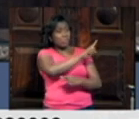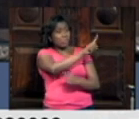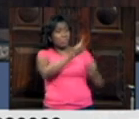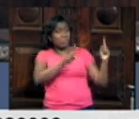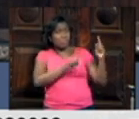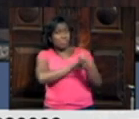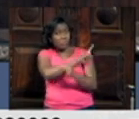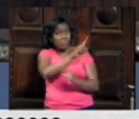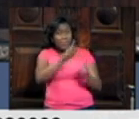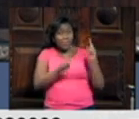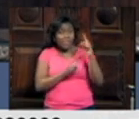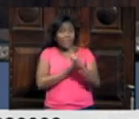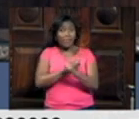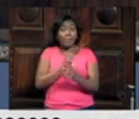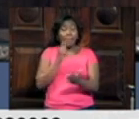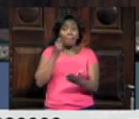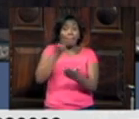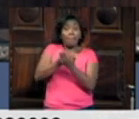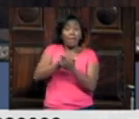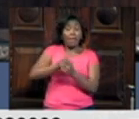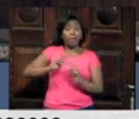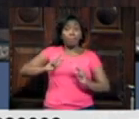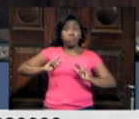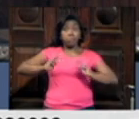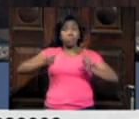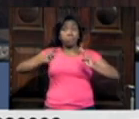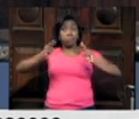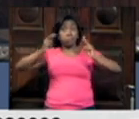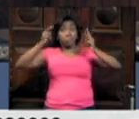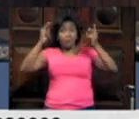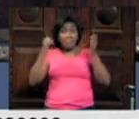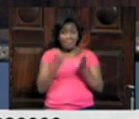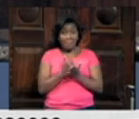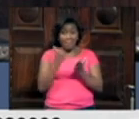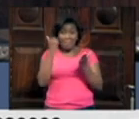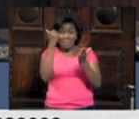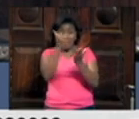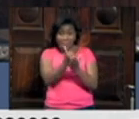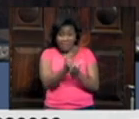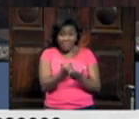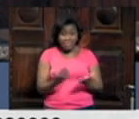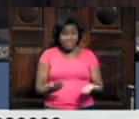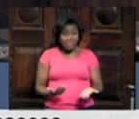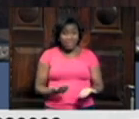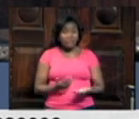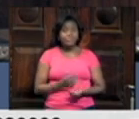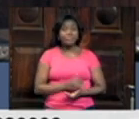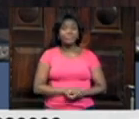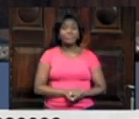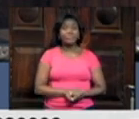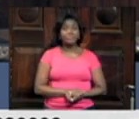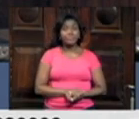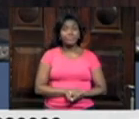e pagar, além dos salários, pagar também as gratificações